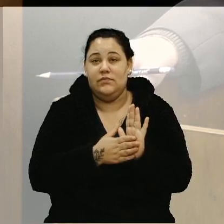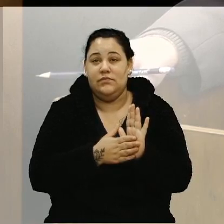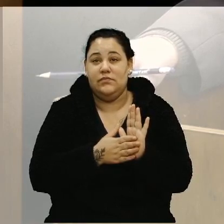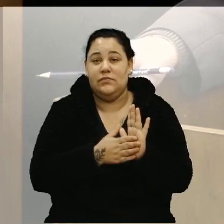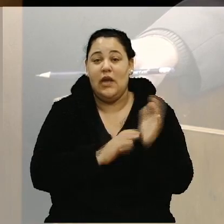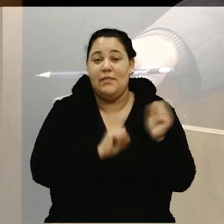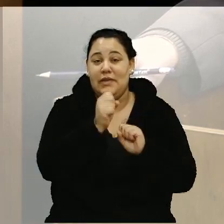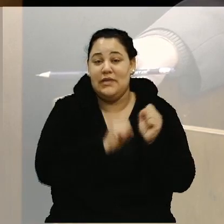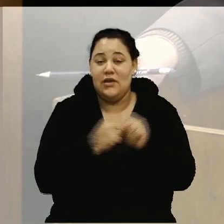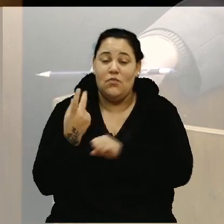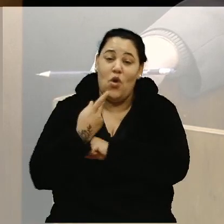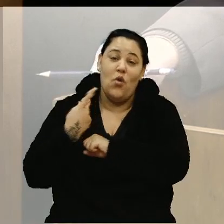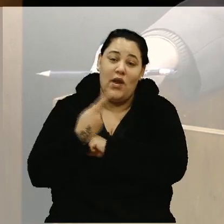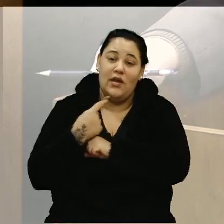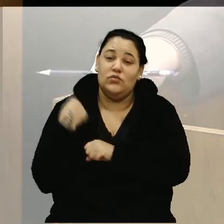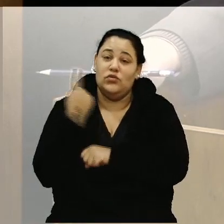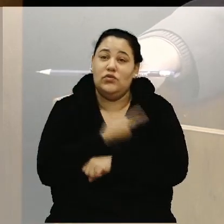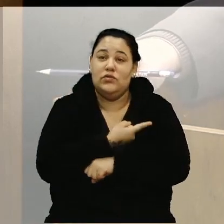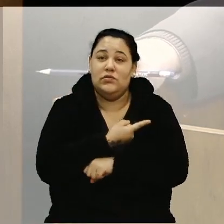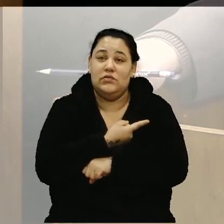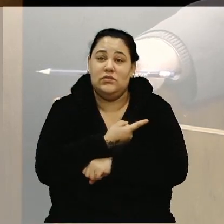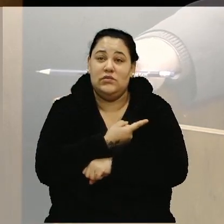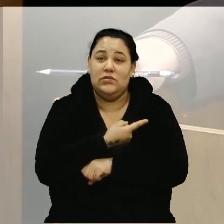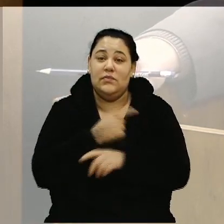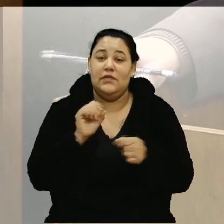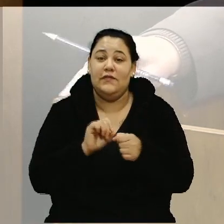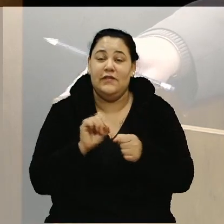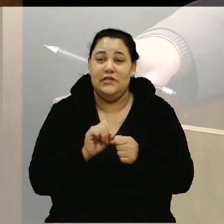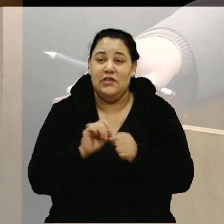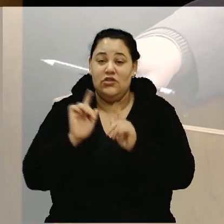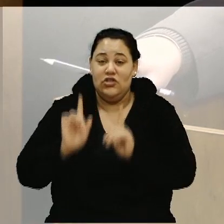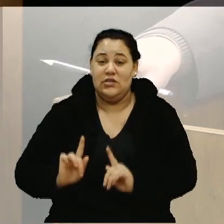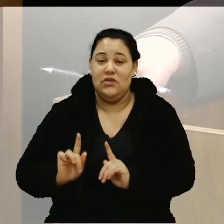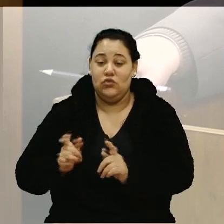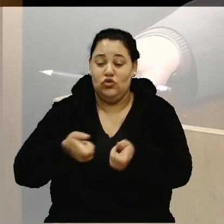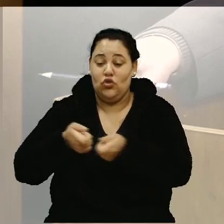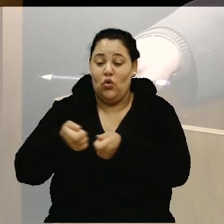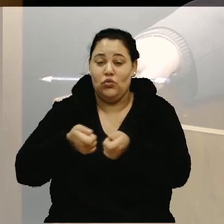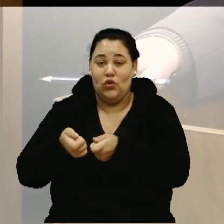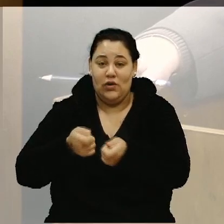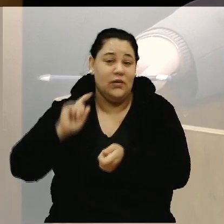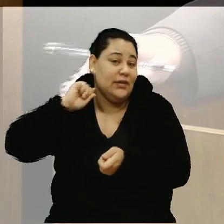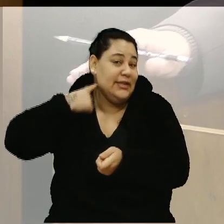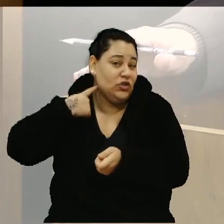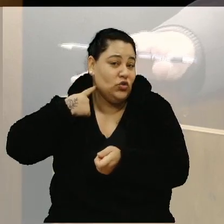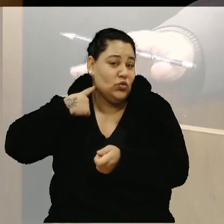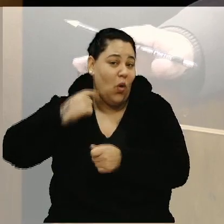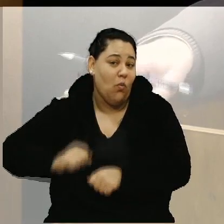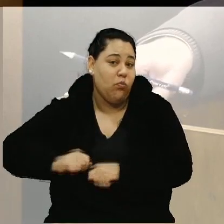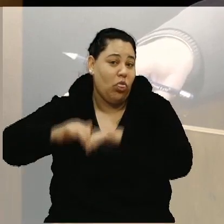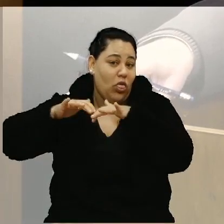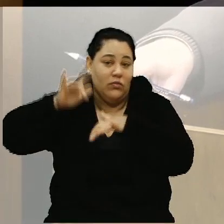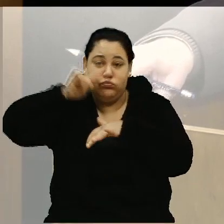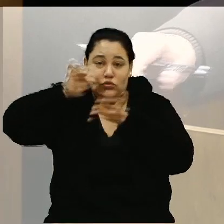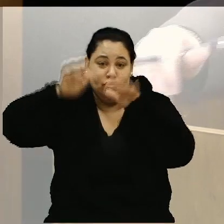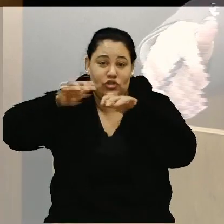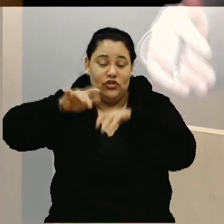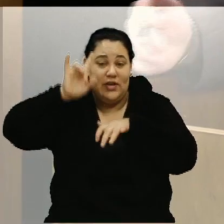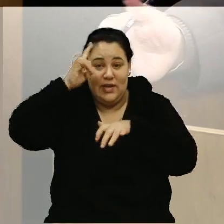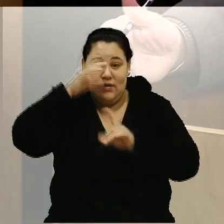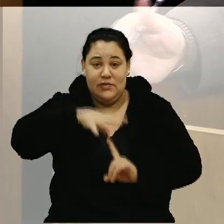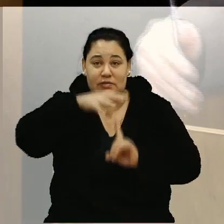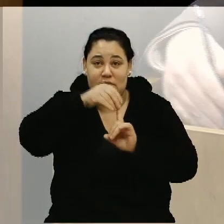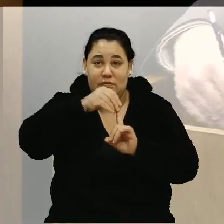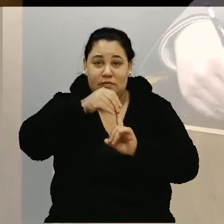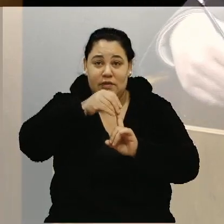que nos procuraram para um equipamento de gestão de resíduos de enchentes. Essa que é a ideia, ou seja